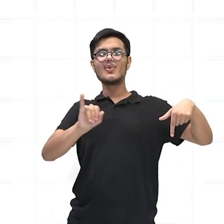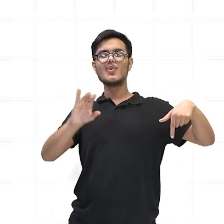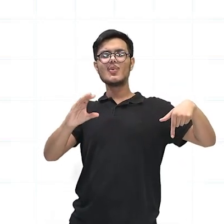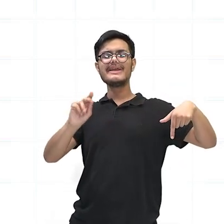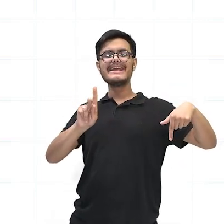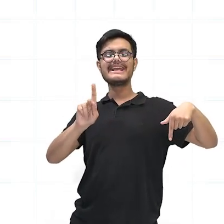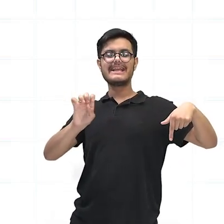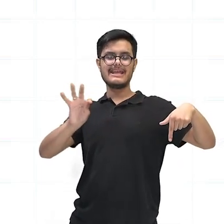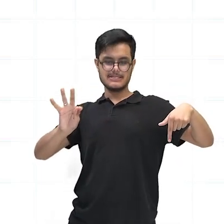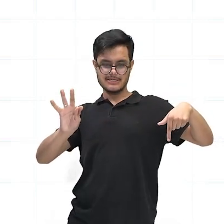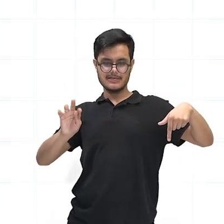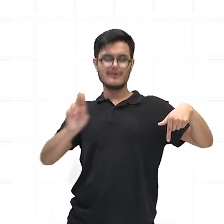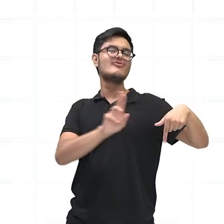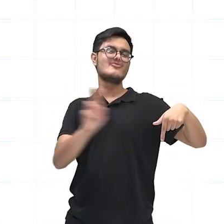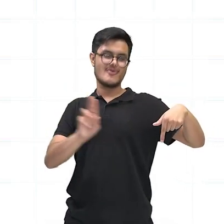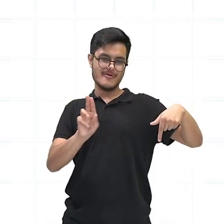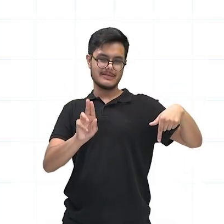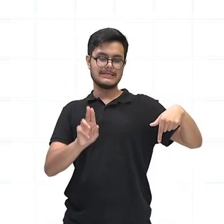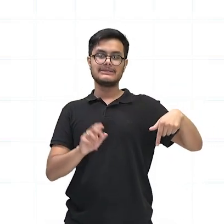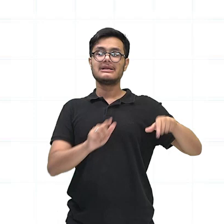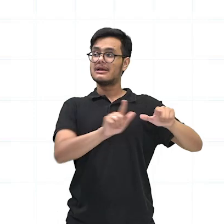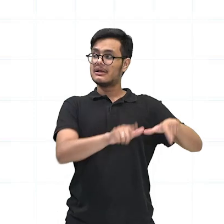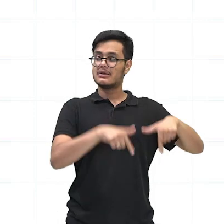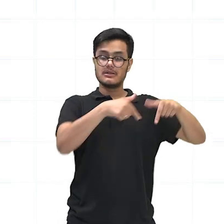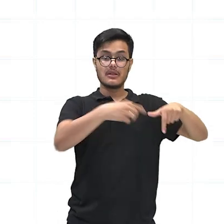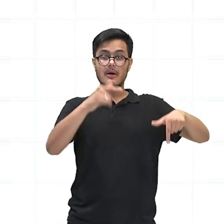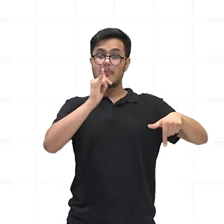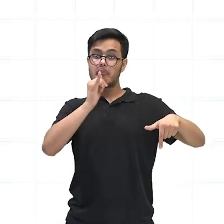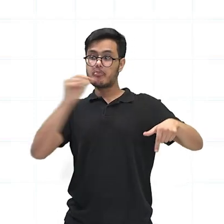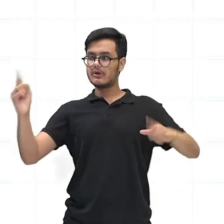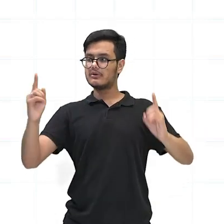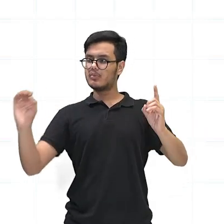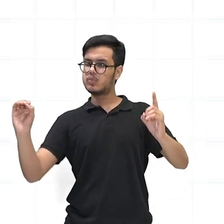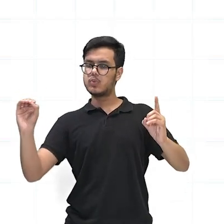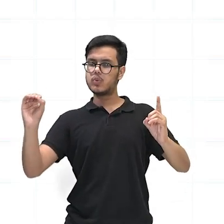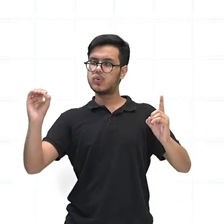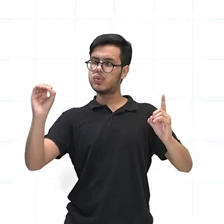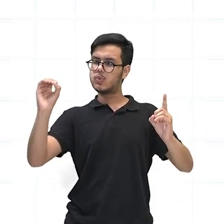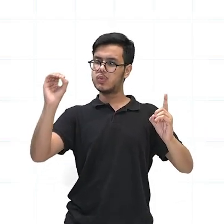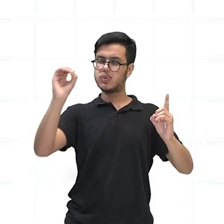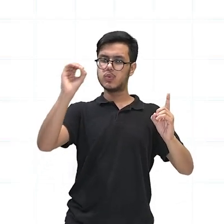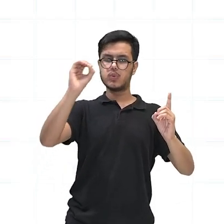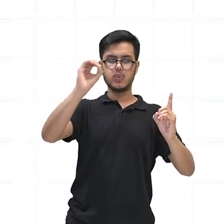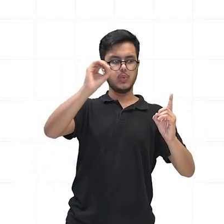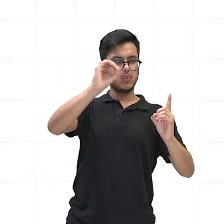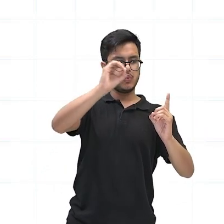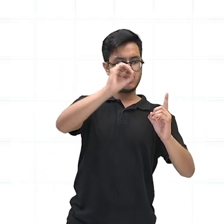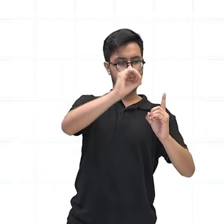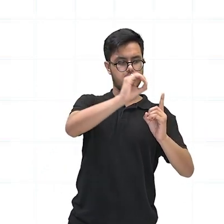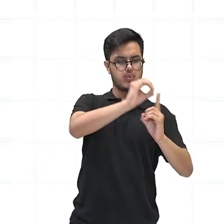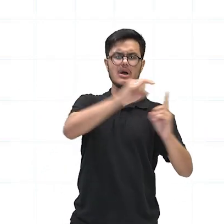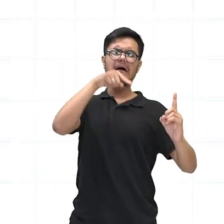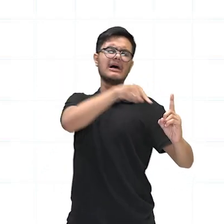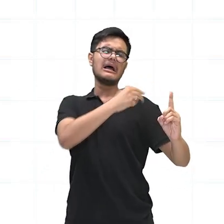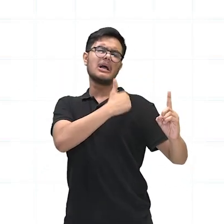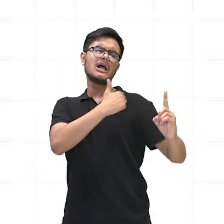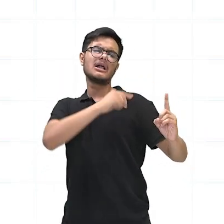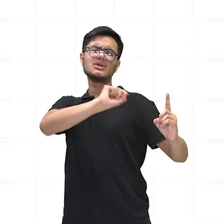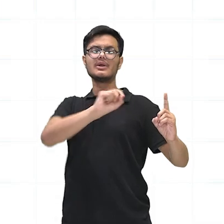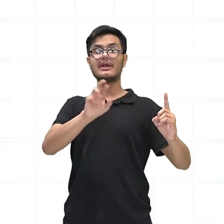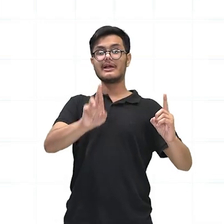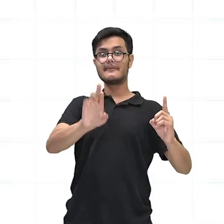mim. Wicket, tá bom? Não esqueçam. Além do arremessador, nós temos o